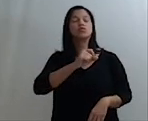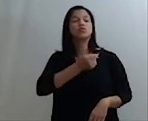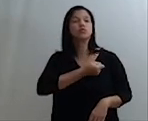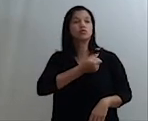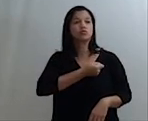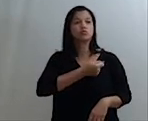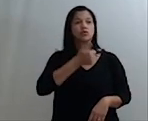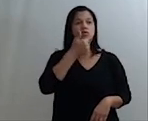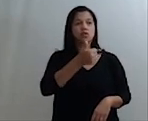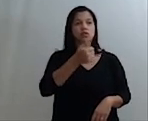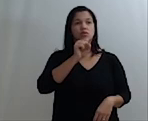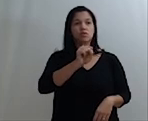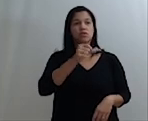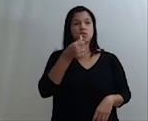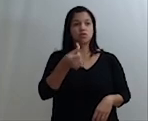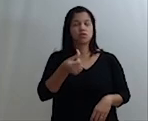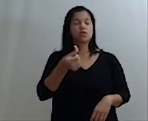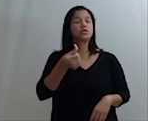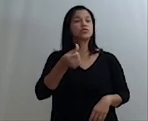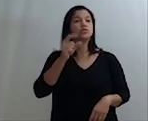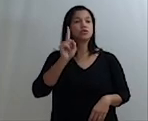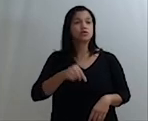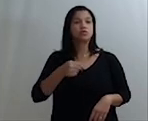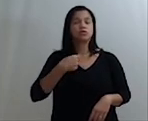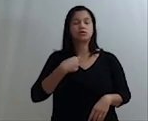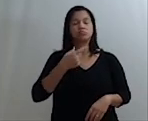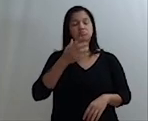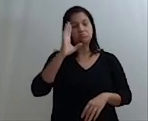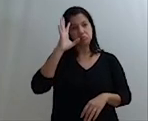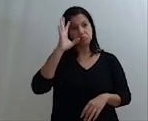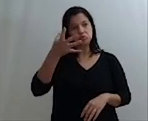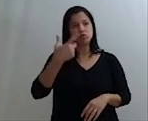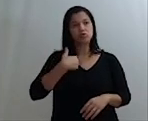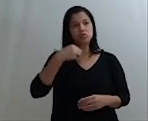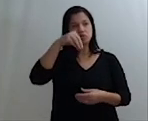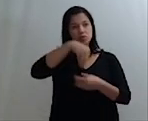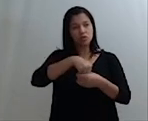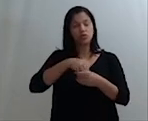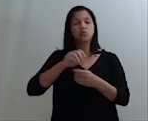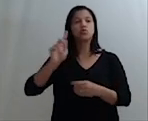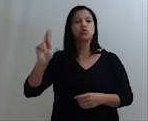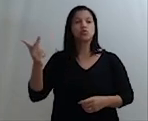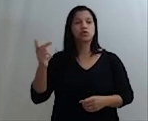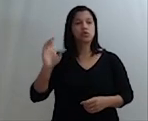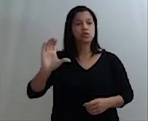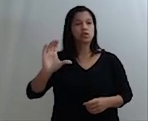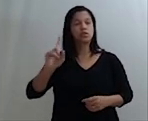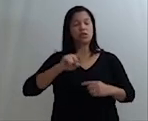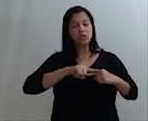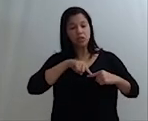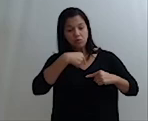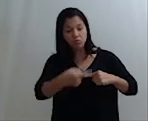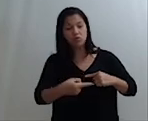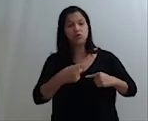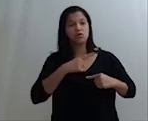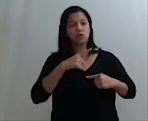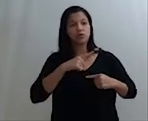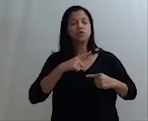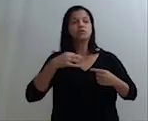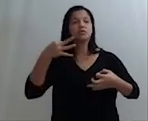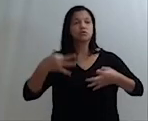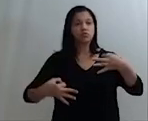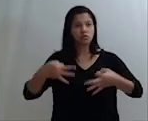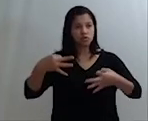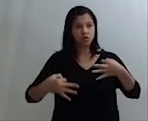421 de acordo com a tese pretendida nesse habas Corpus posteriormente em julgamento